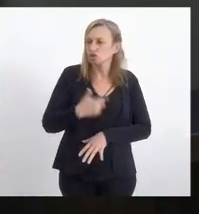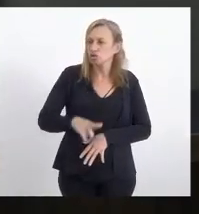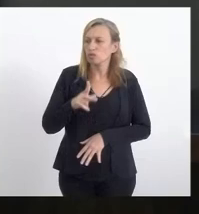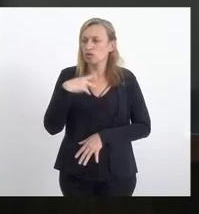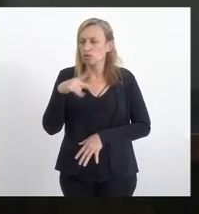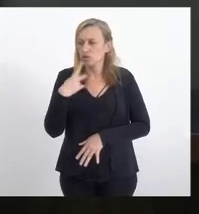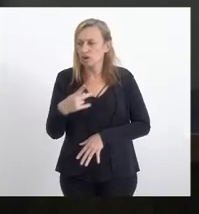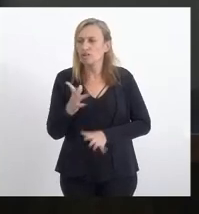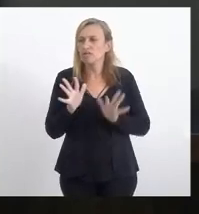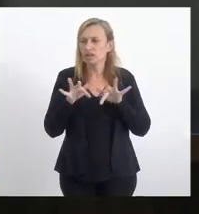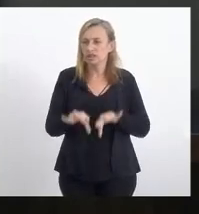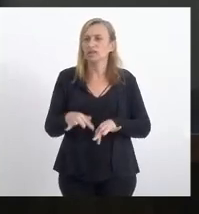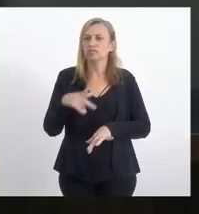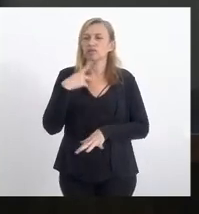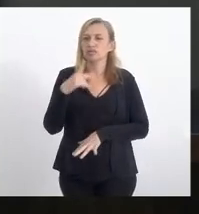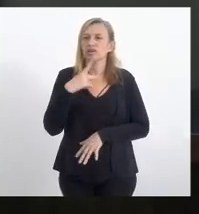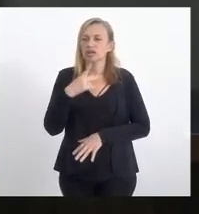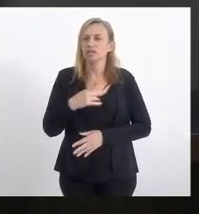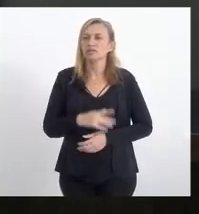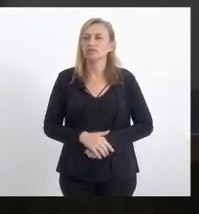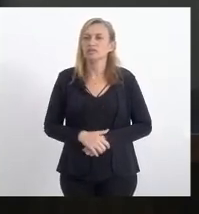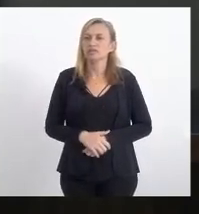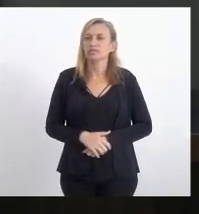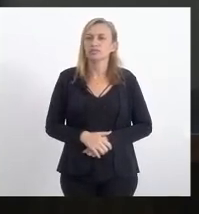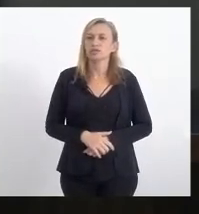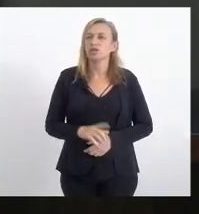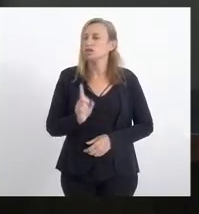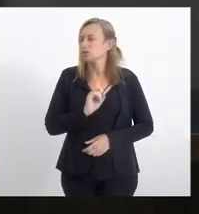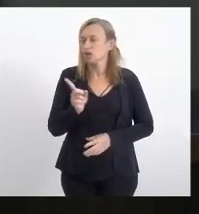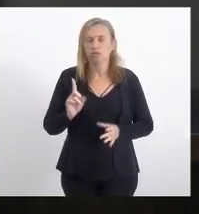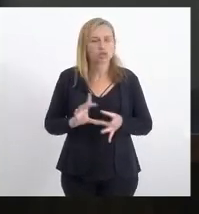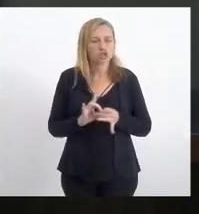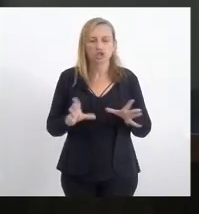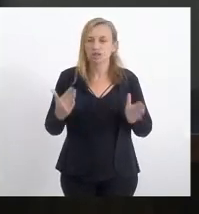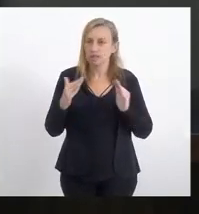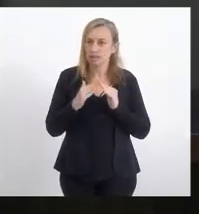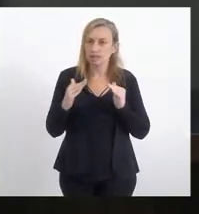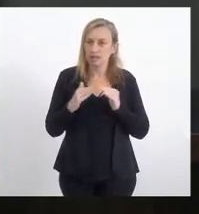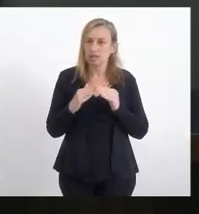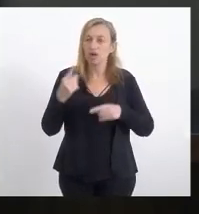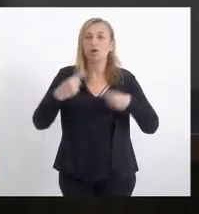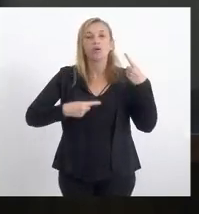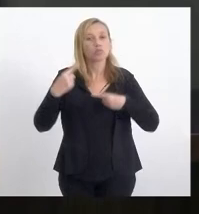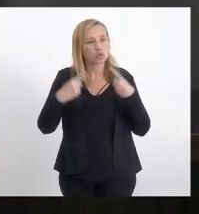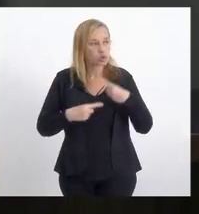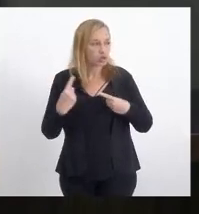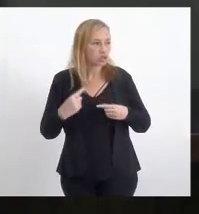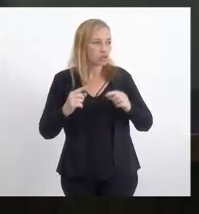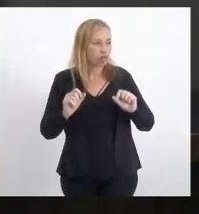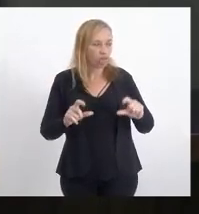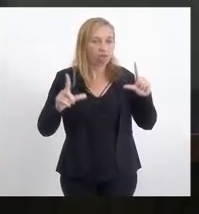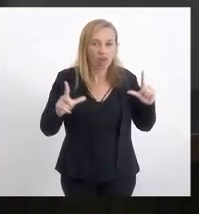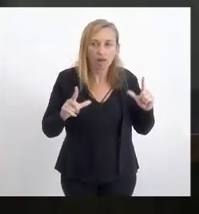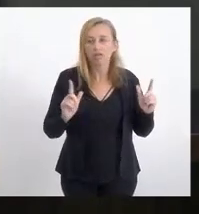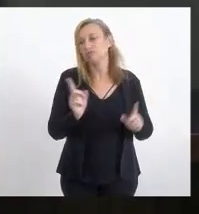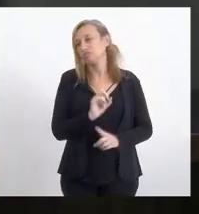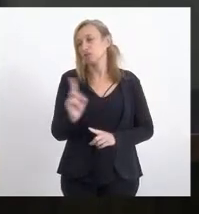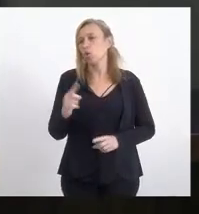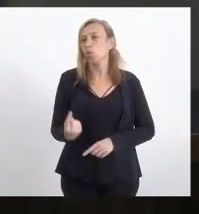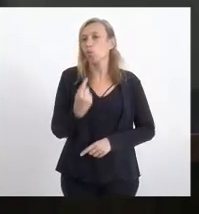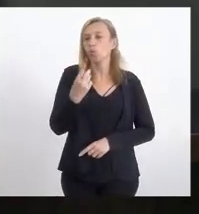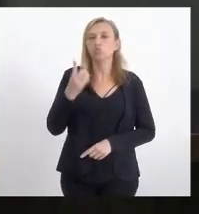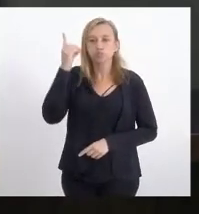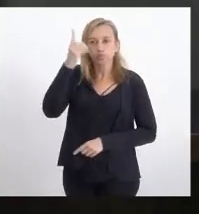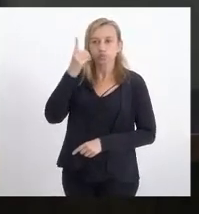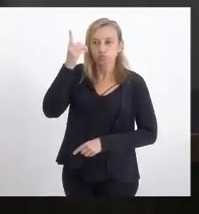terminando as minhas palavras com início delas Não Vou permitir nessa casa que se faça política que se joga para a plateia não tem um